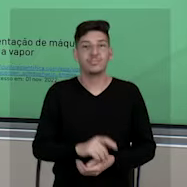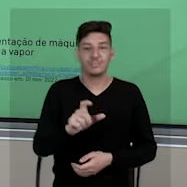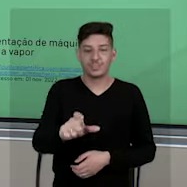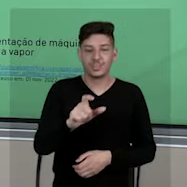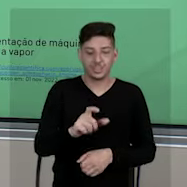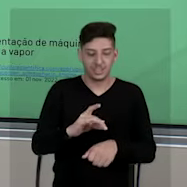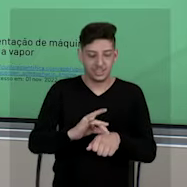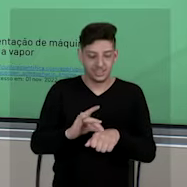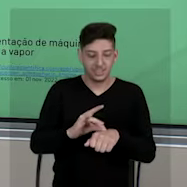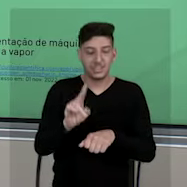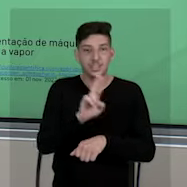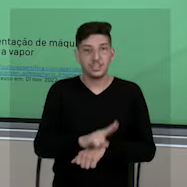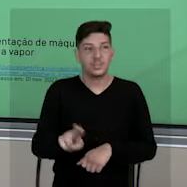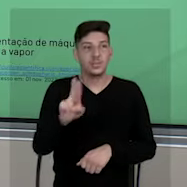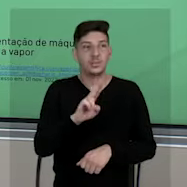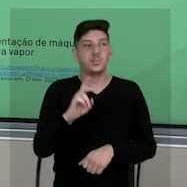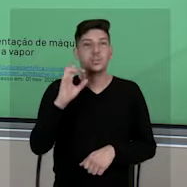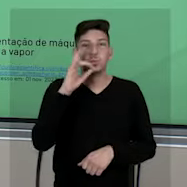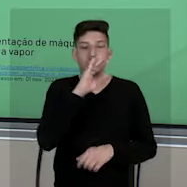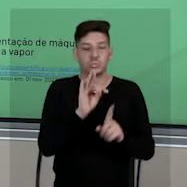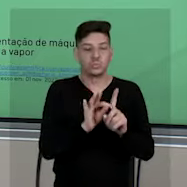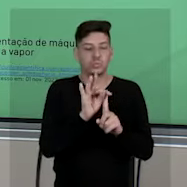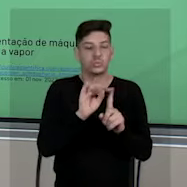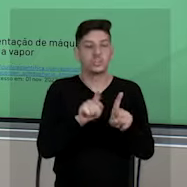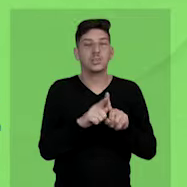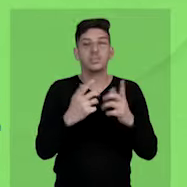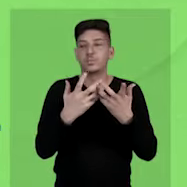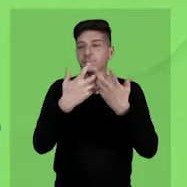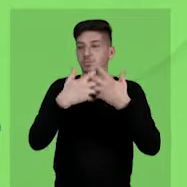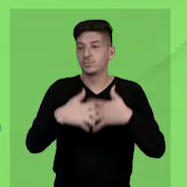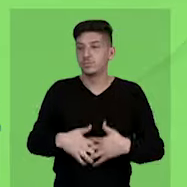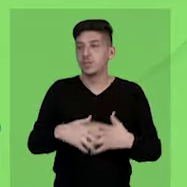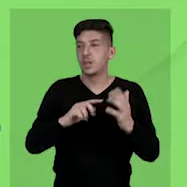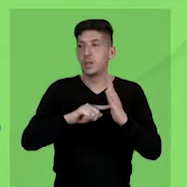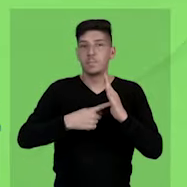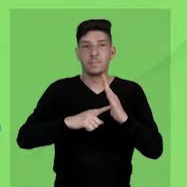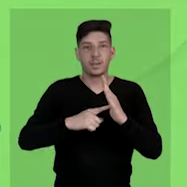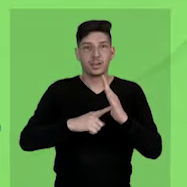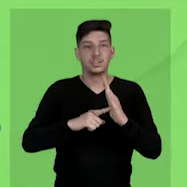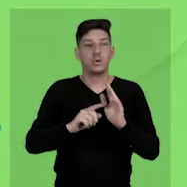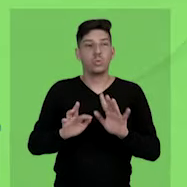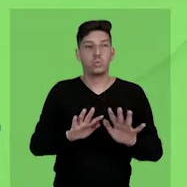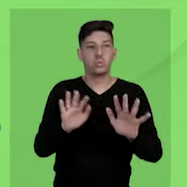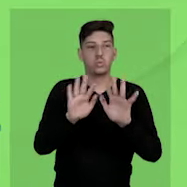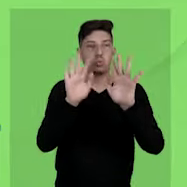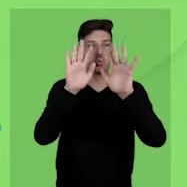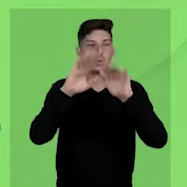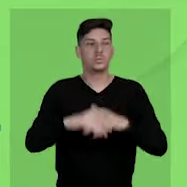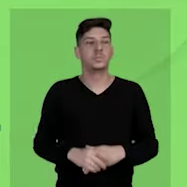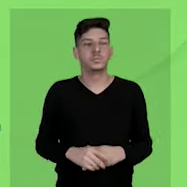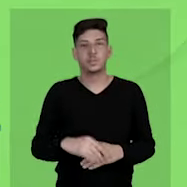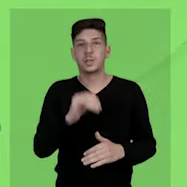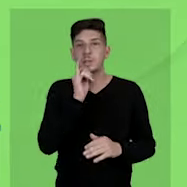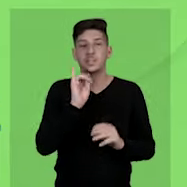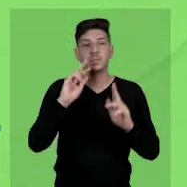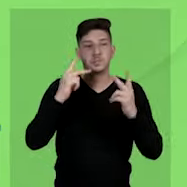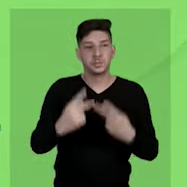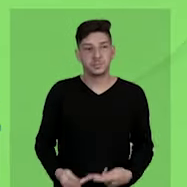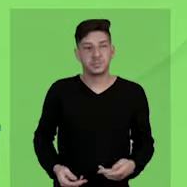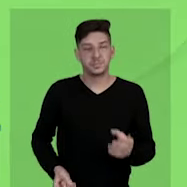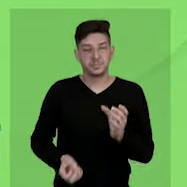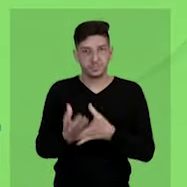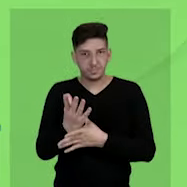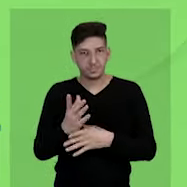utilizado para aquecer e funcionar uma máquina a vapor. Olha só, o ser humano foi